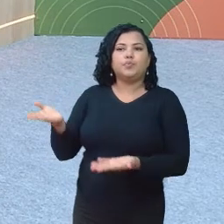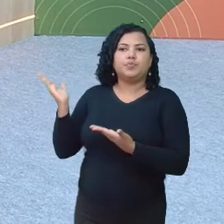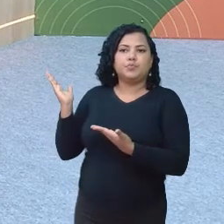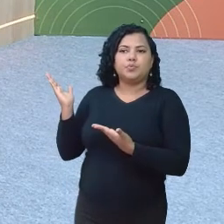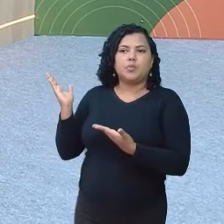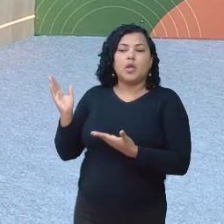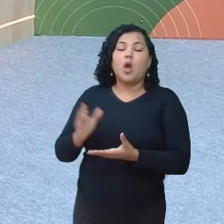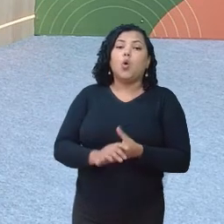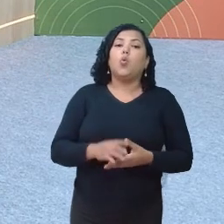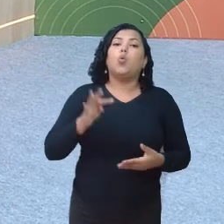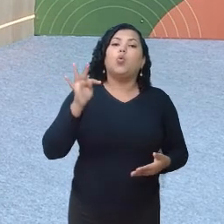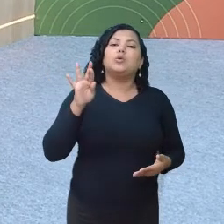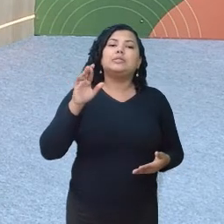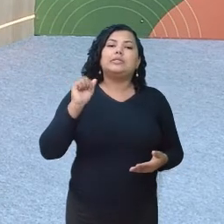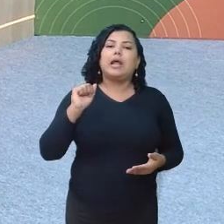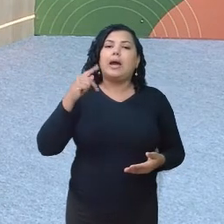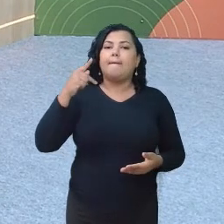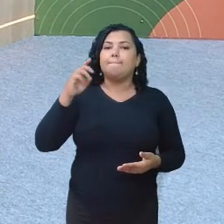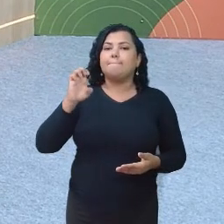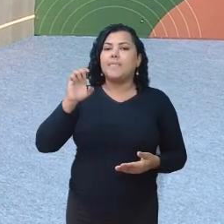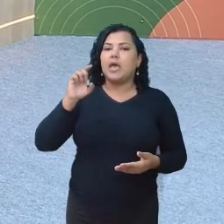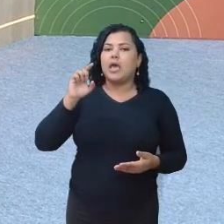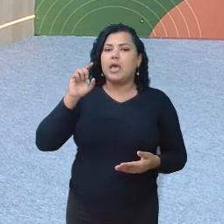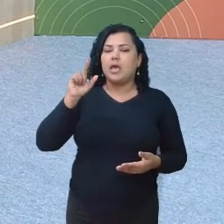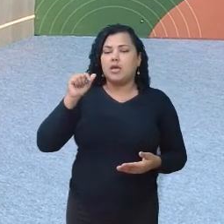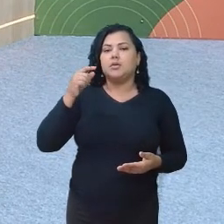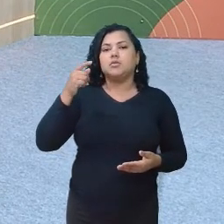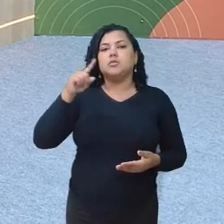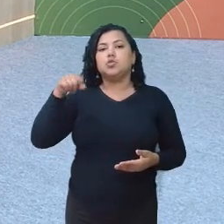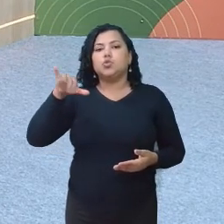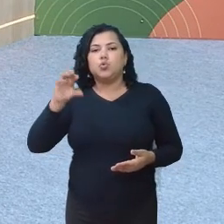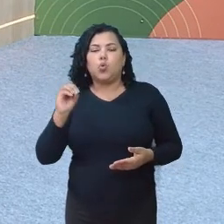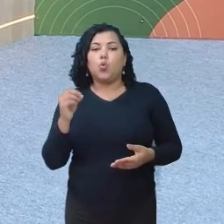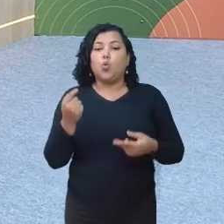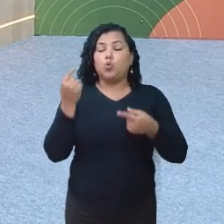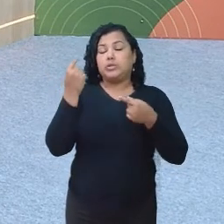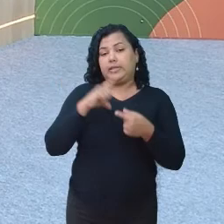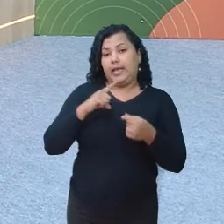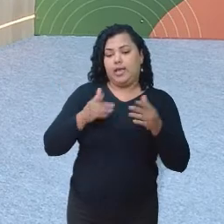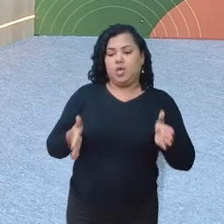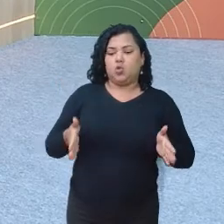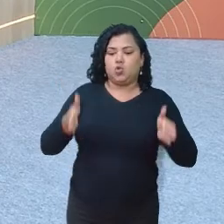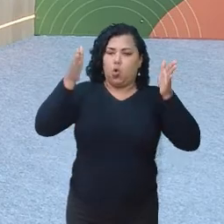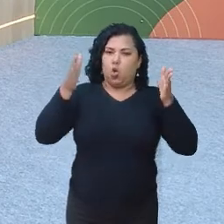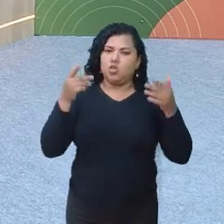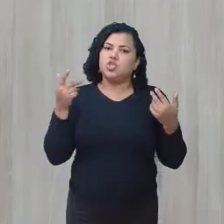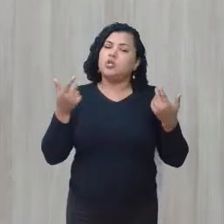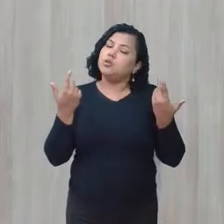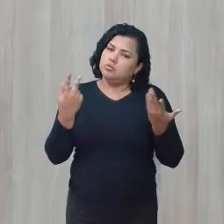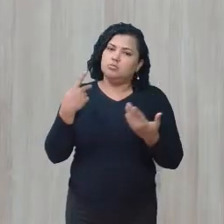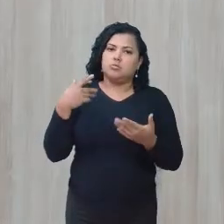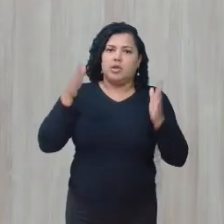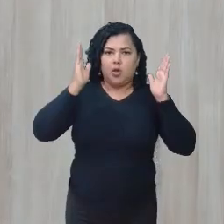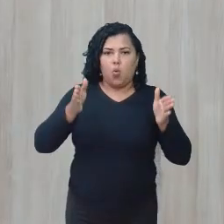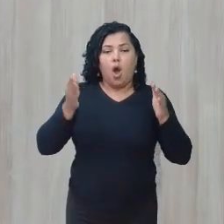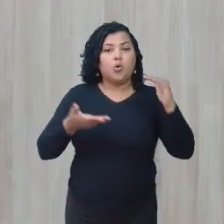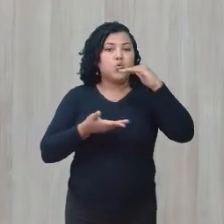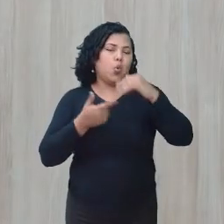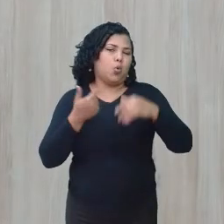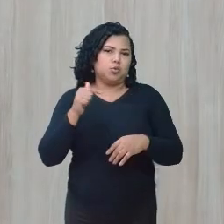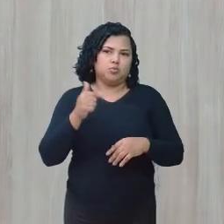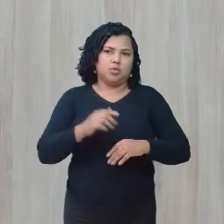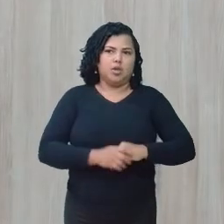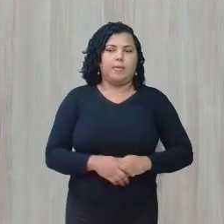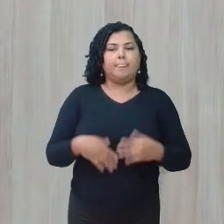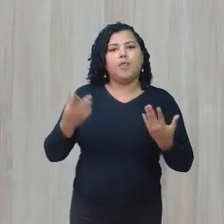as classificações que nós vamos ver, nós vamos começar a ver a partir de agora, tá certo? Então, nesse finalzinho aqui eu